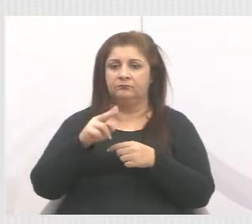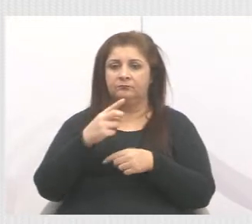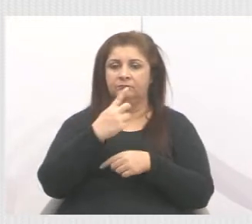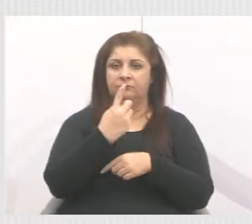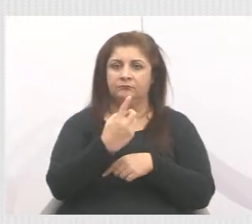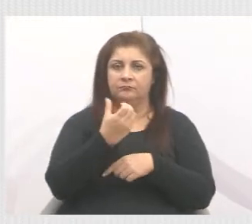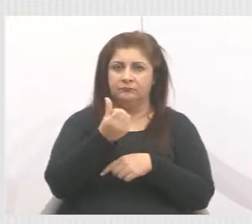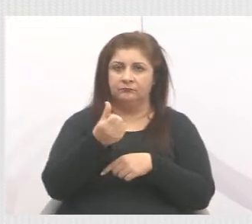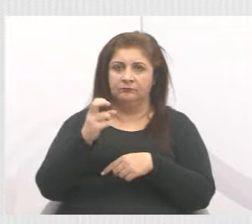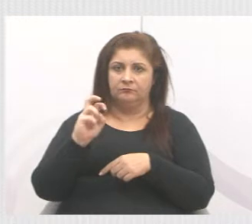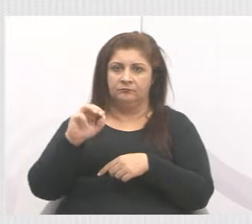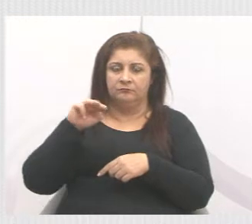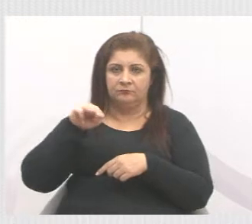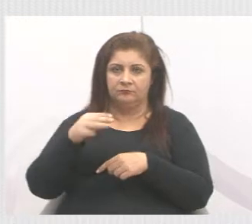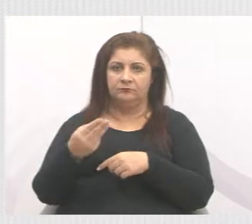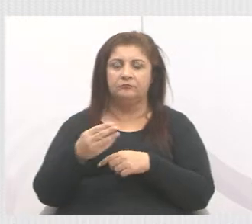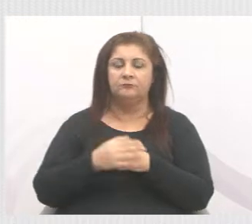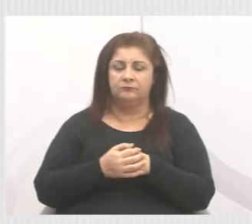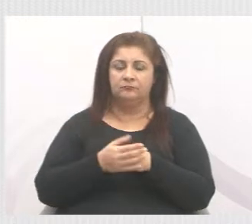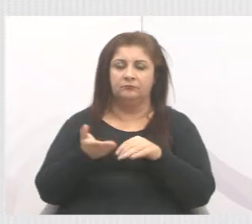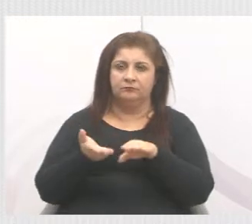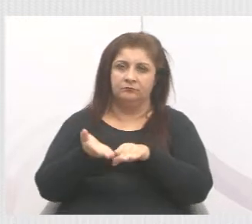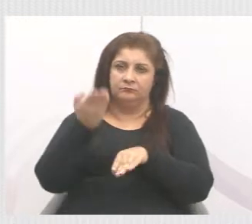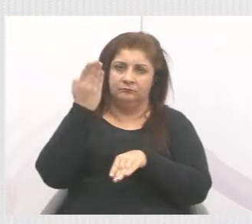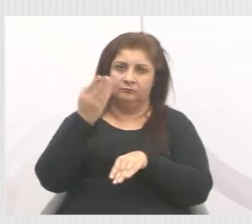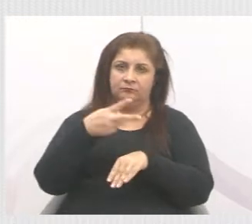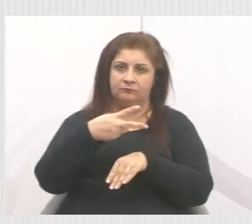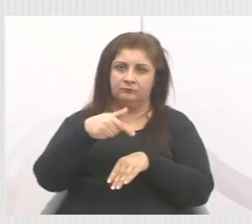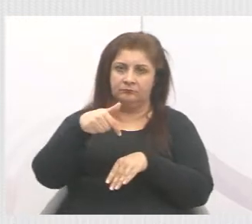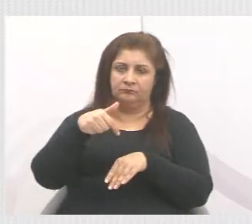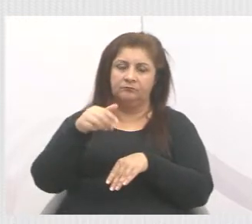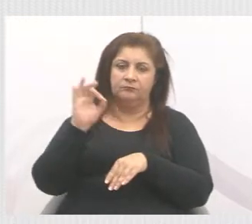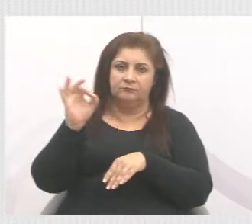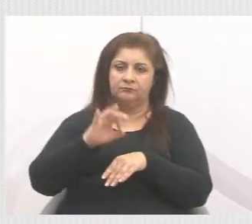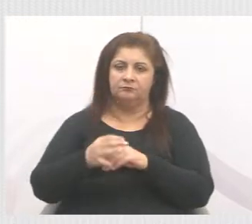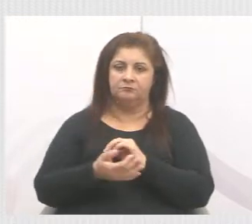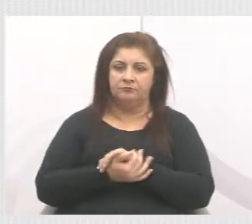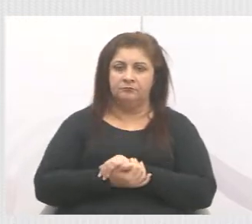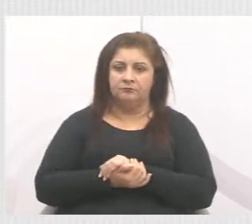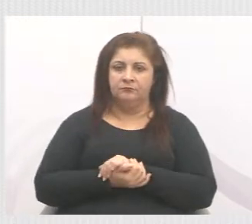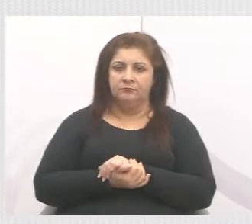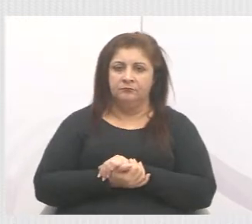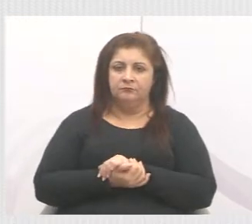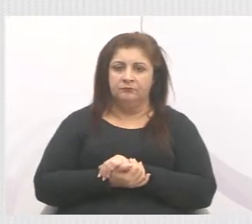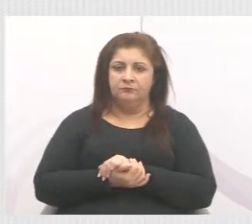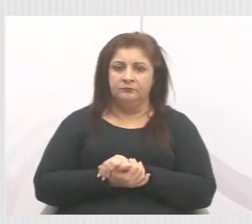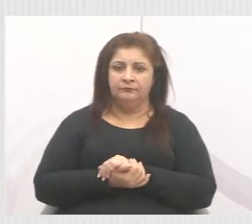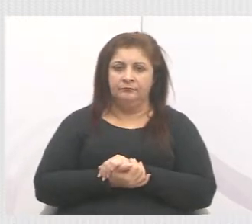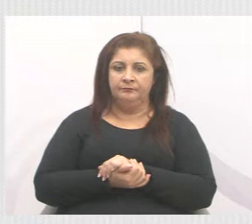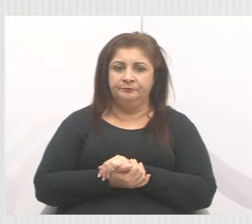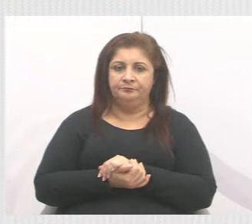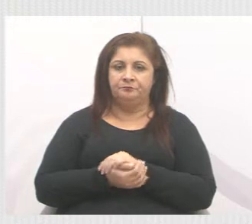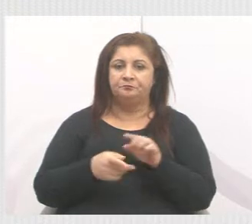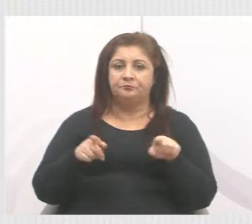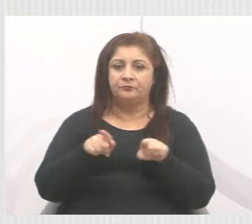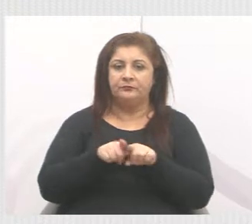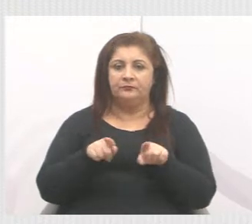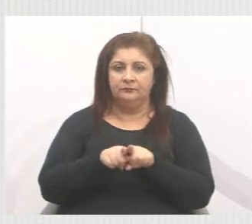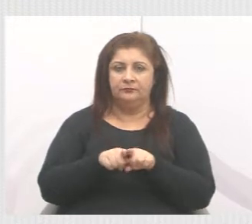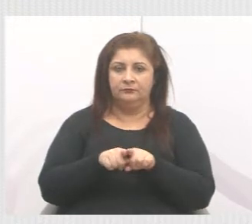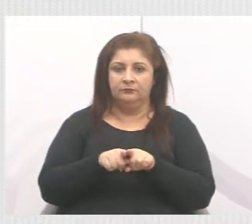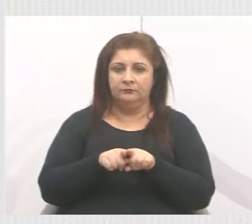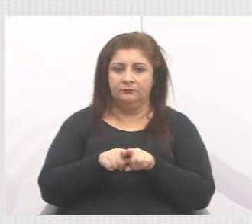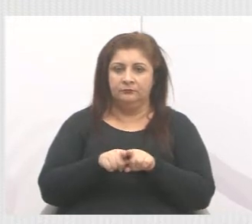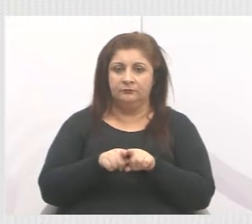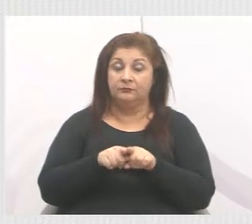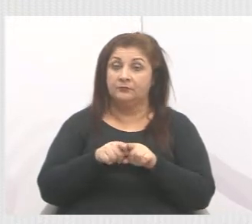aplicando 165, ou seja, 27,5%. Dentro das despesas também, essas são as